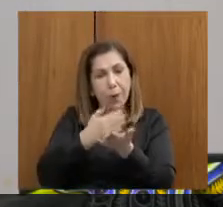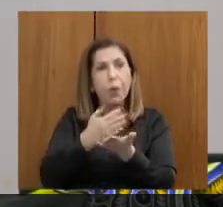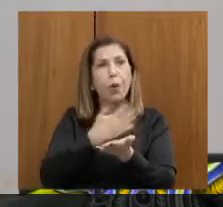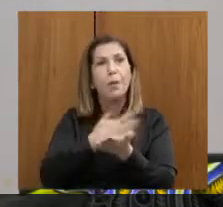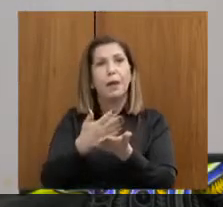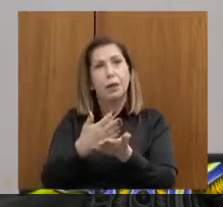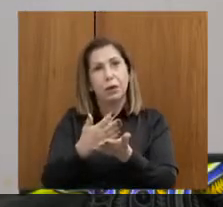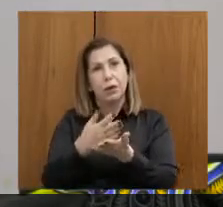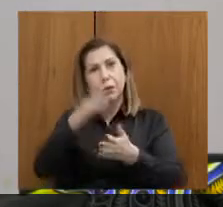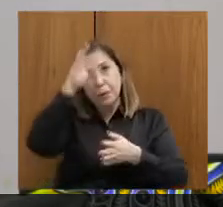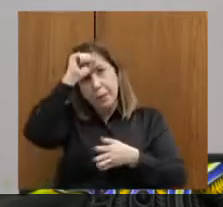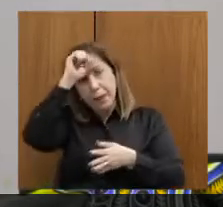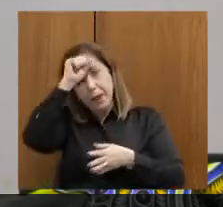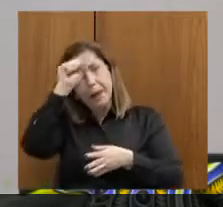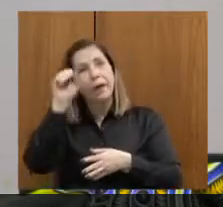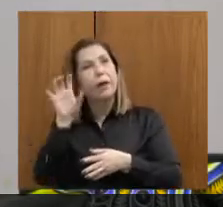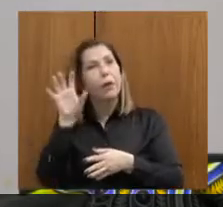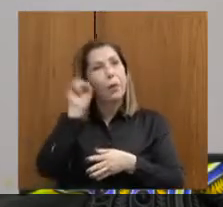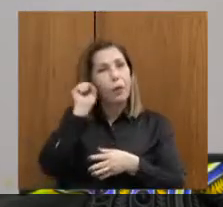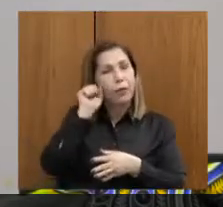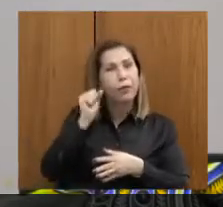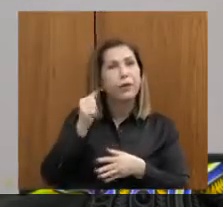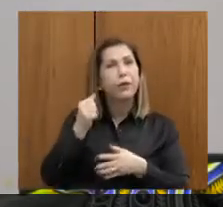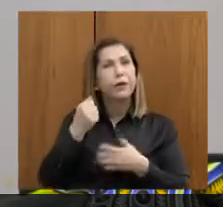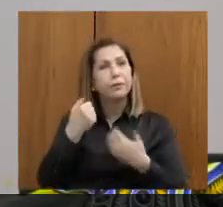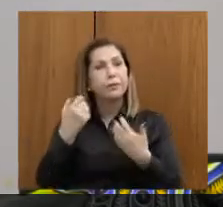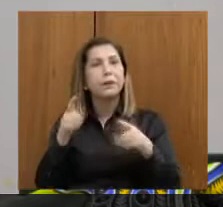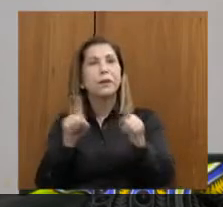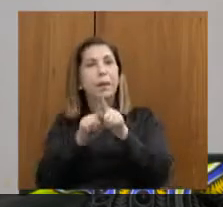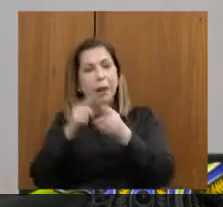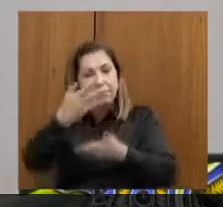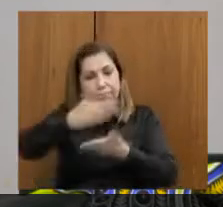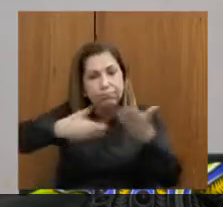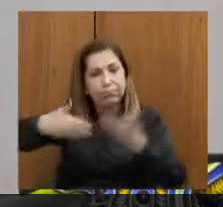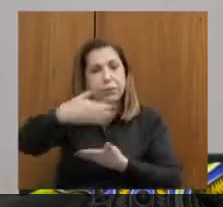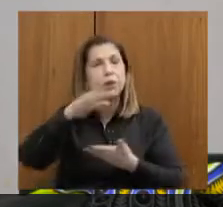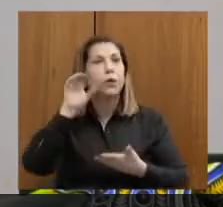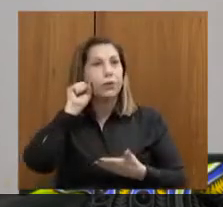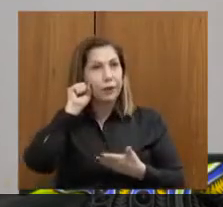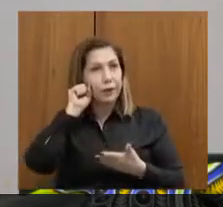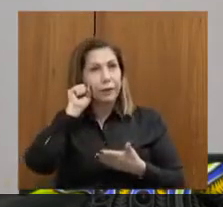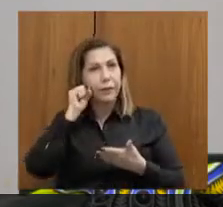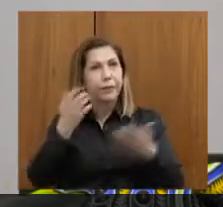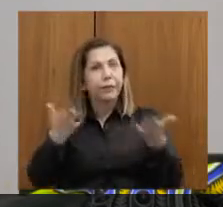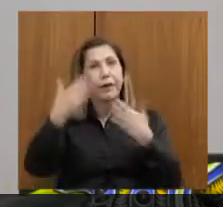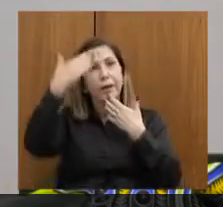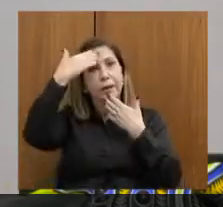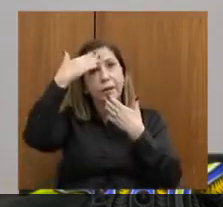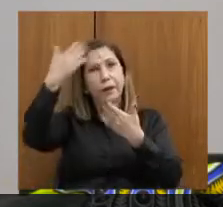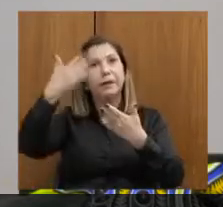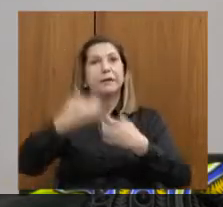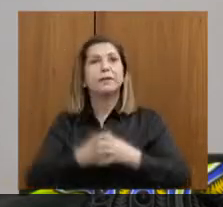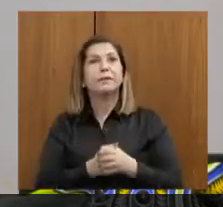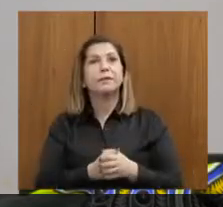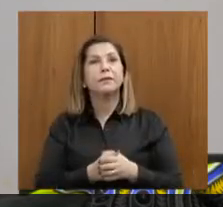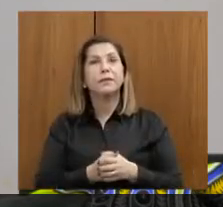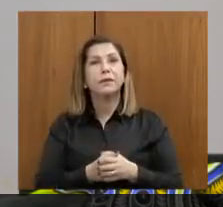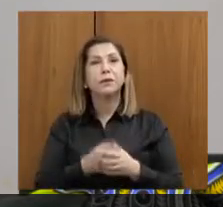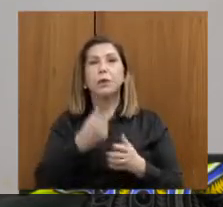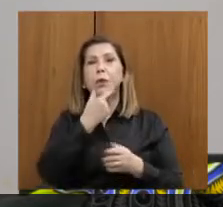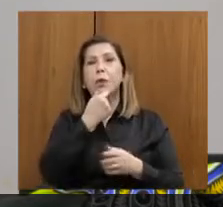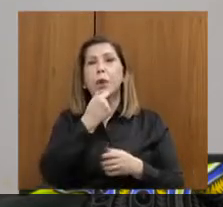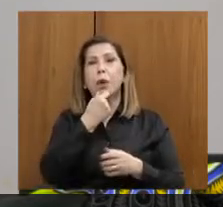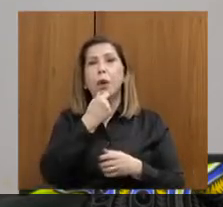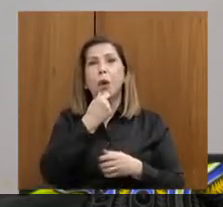aprender ouvir e também ser ouvidos né então quero agradecer o Doutor